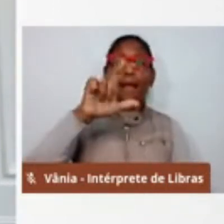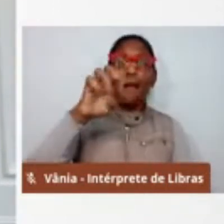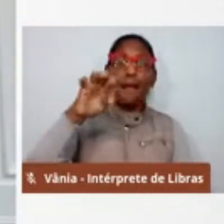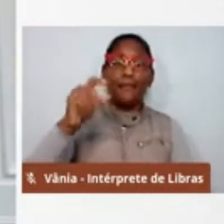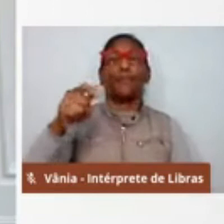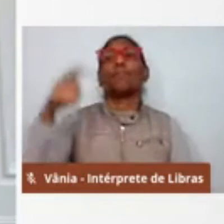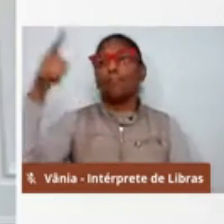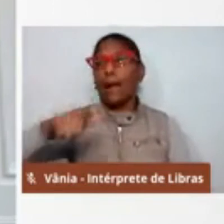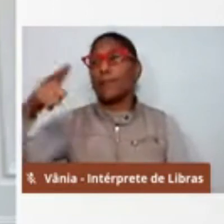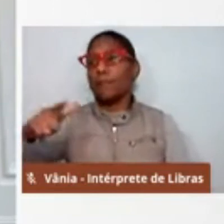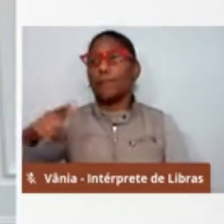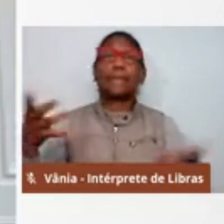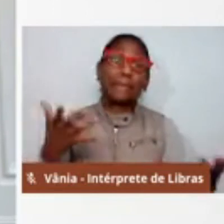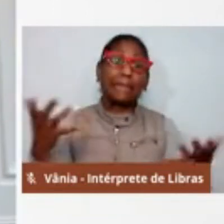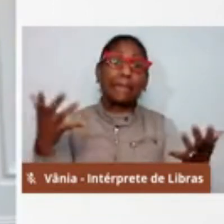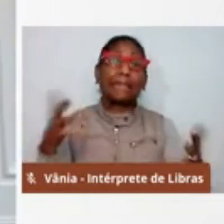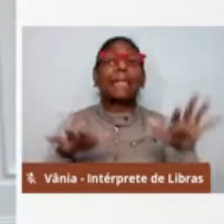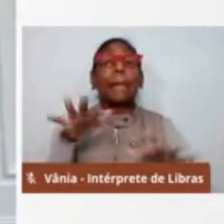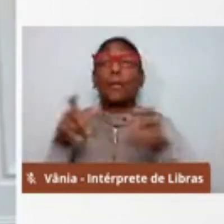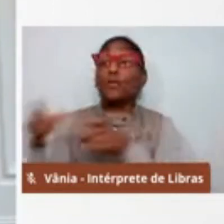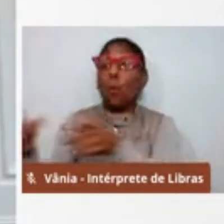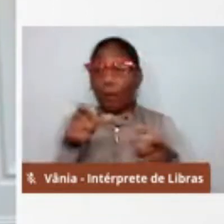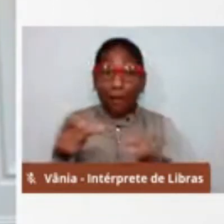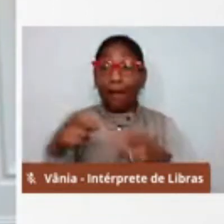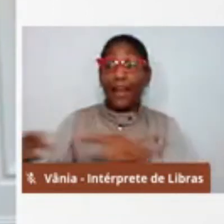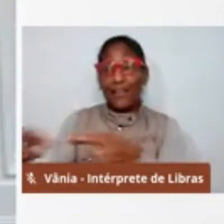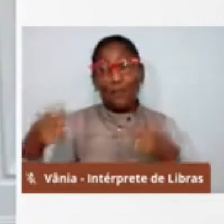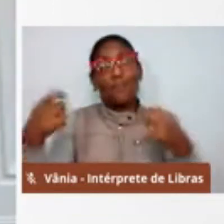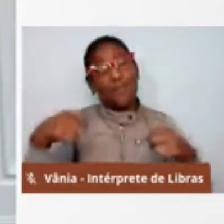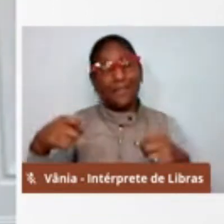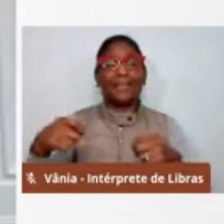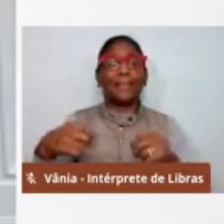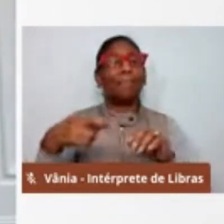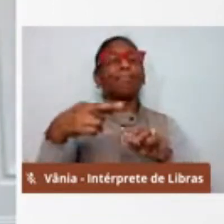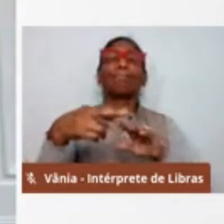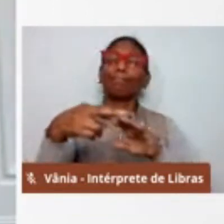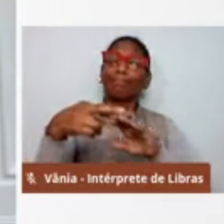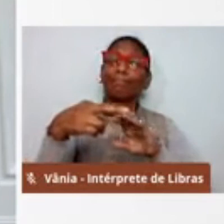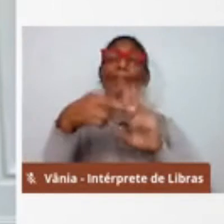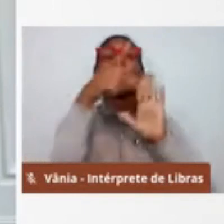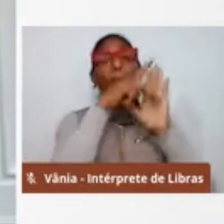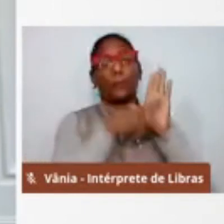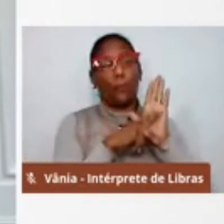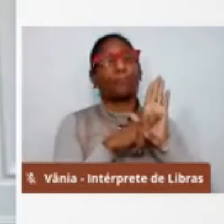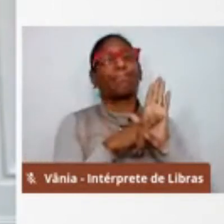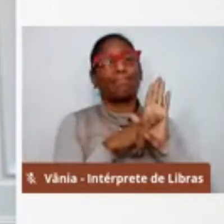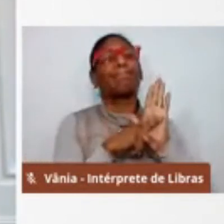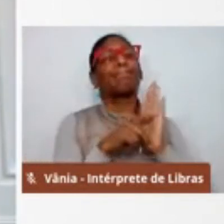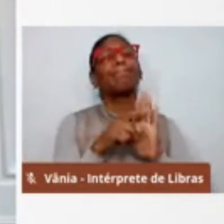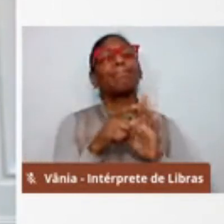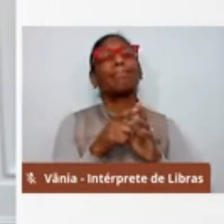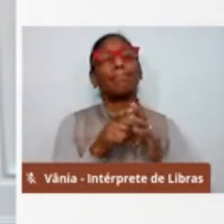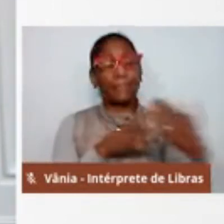que tornam essas regiões aquelas onde tem que ter medidas ainda mais restritivas. Mas, de fato, a gente